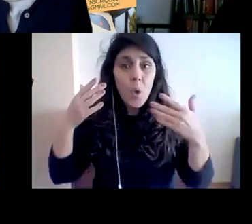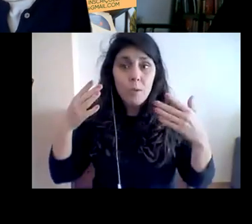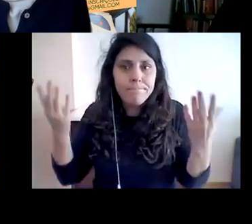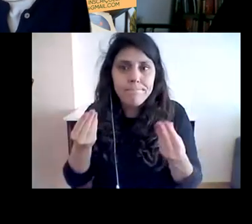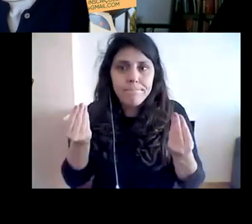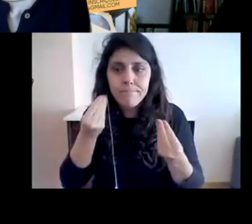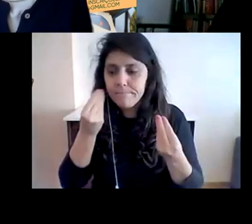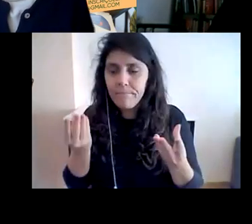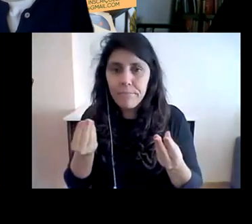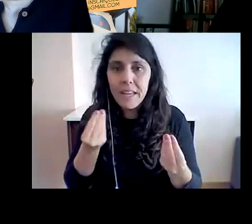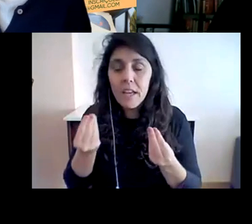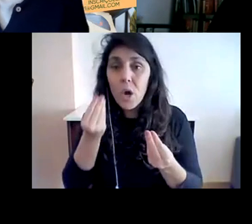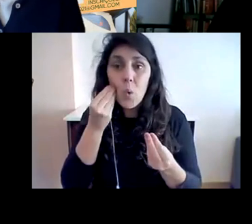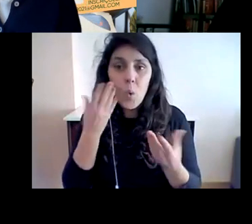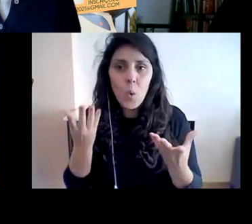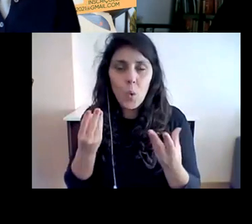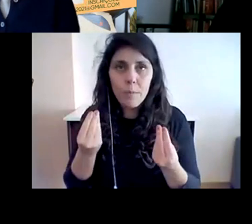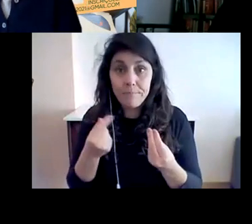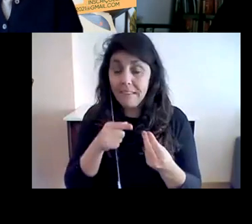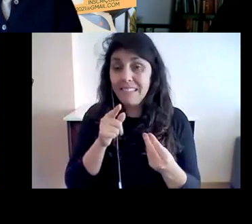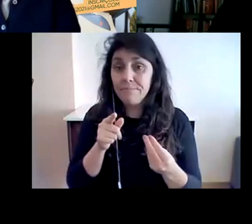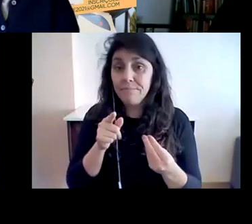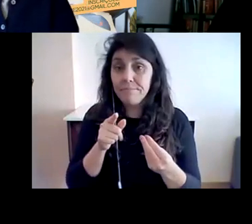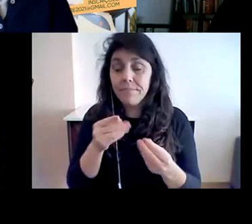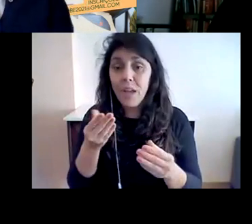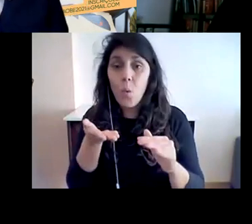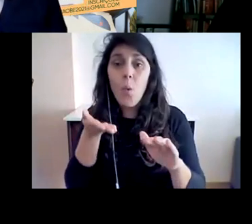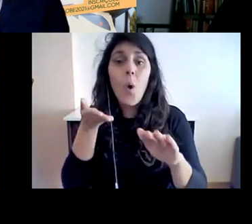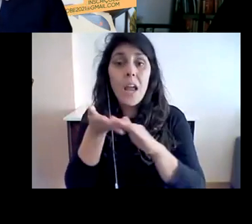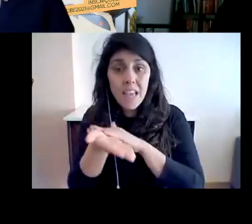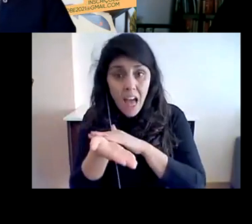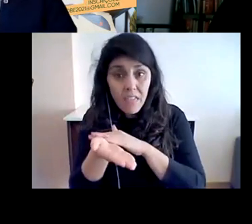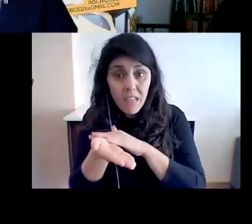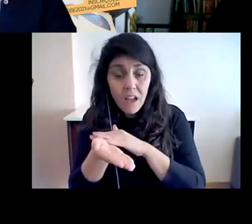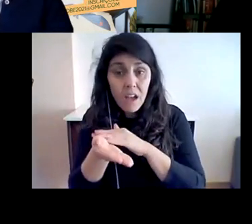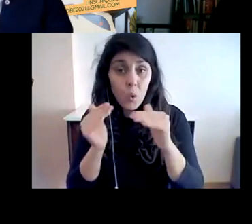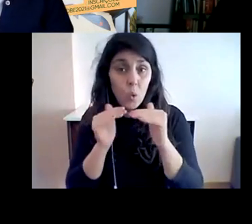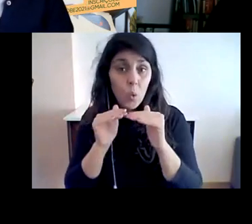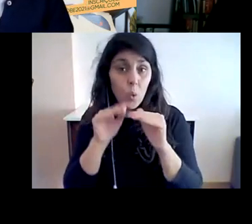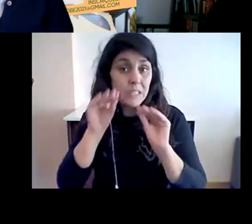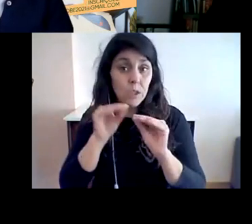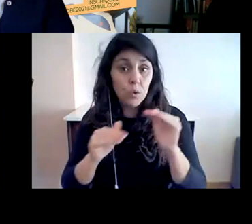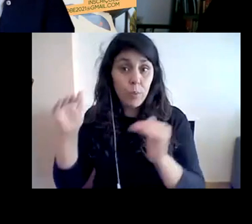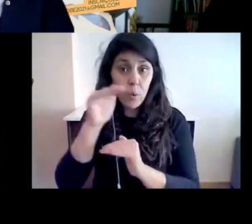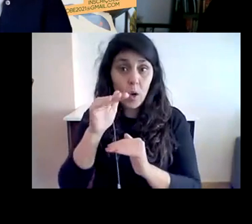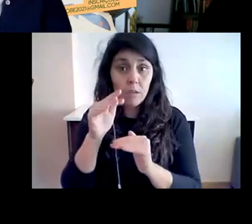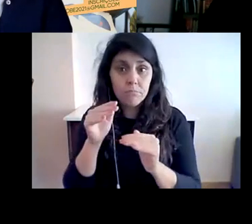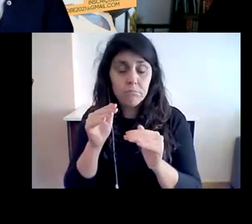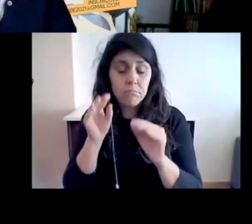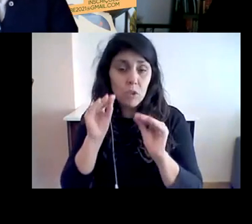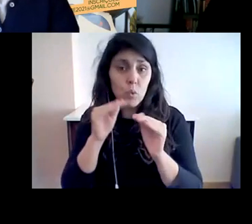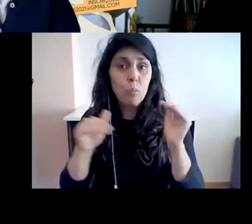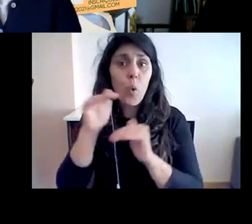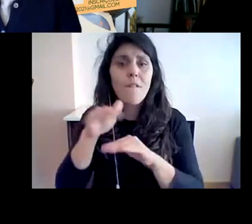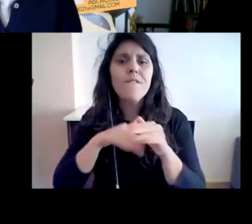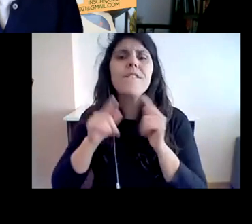diretamente, Alexandre, porque esta questão da ingresso no ensino superior acaba também invocando outra coisa. Vai-se o ensino superior fazer o quê? Porque nós deixamos